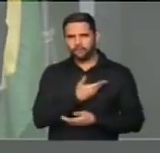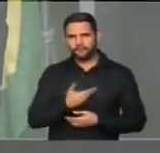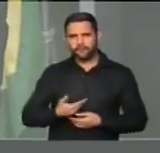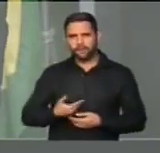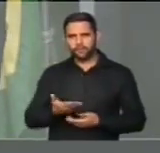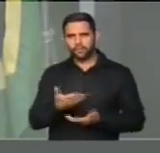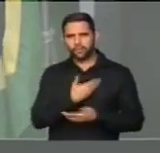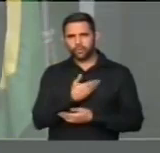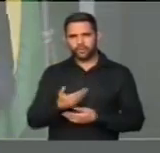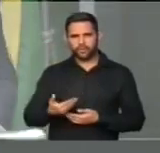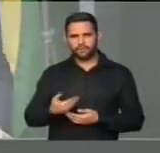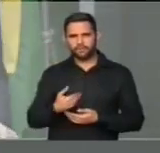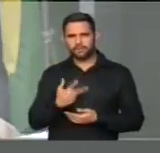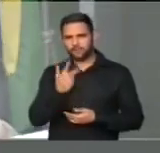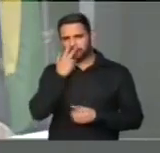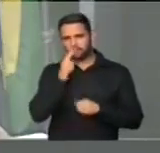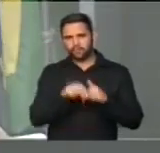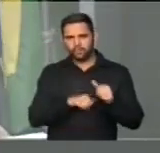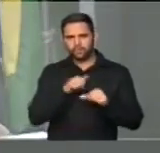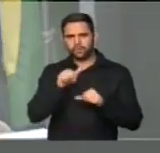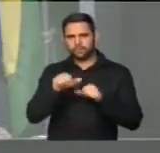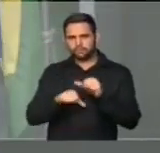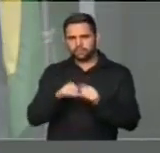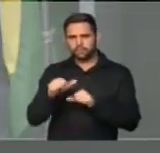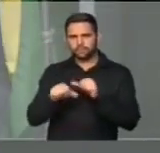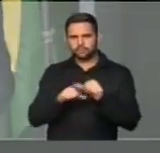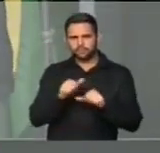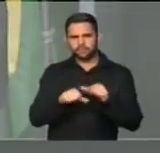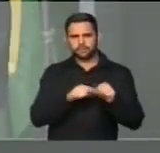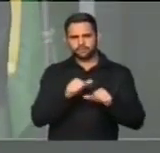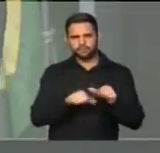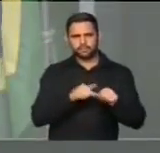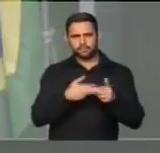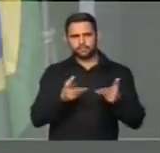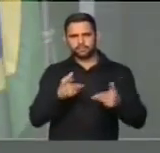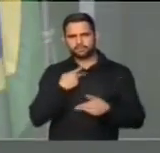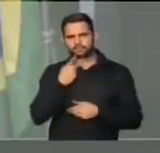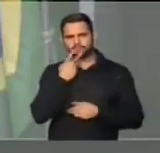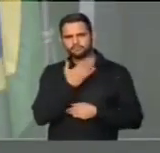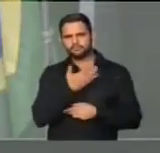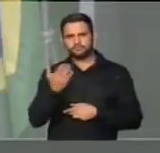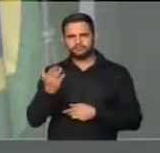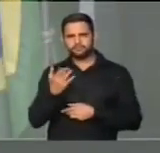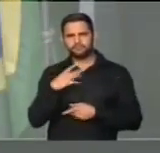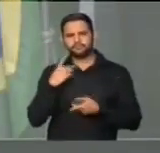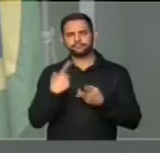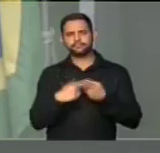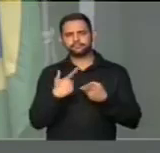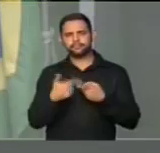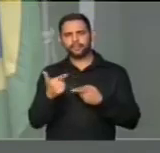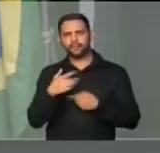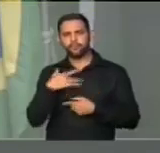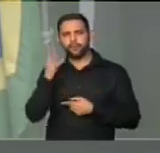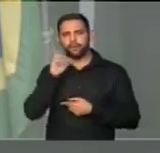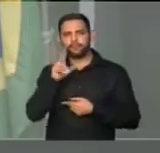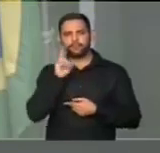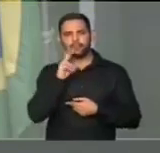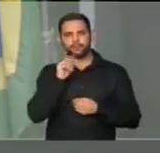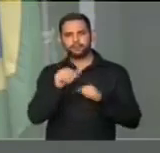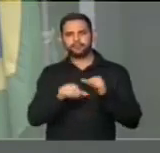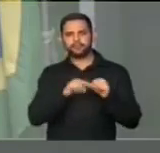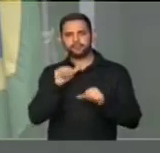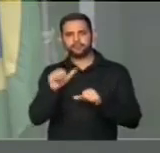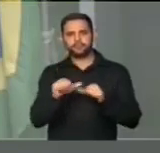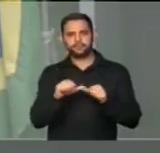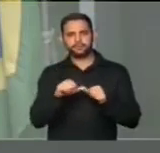Um governo camaleão que a cada dia muda de cor e muda o seu discurso? E por que também não lembrar a